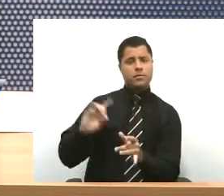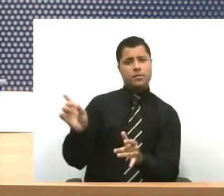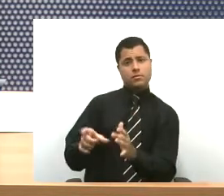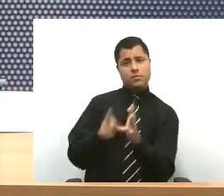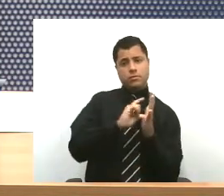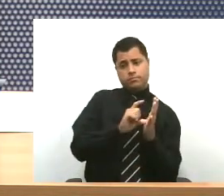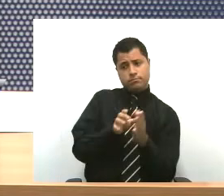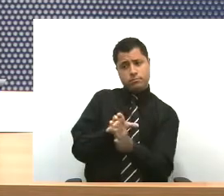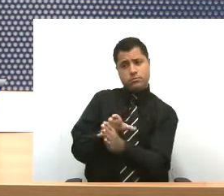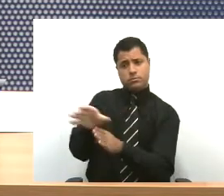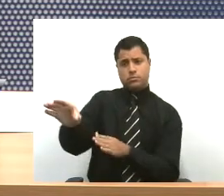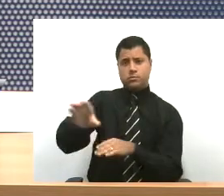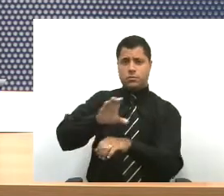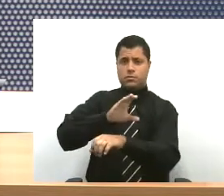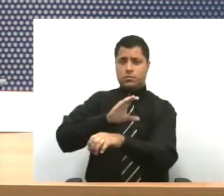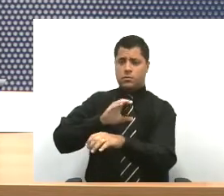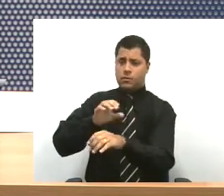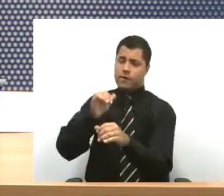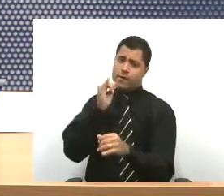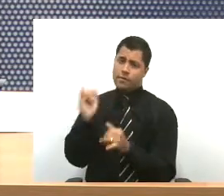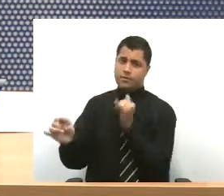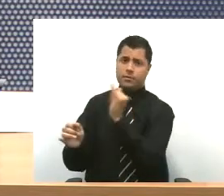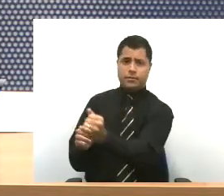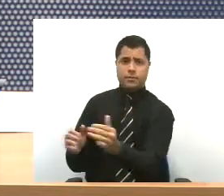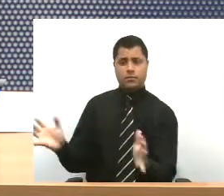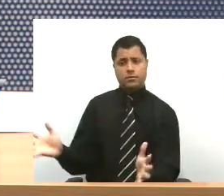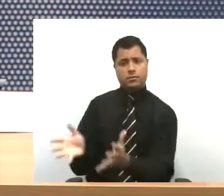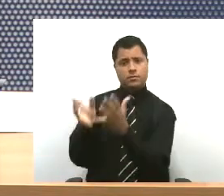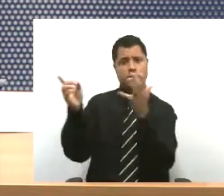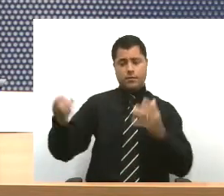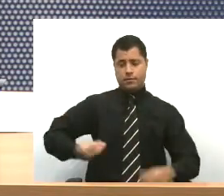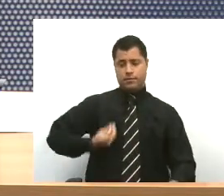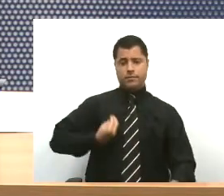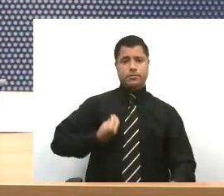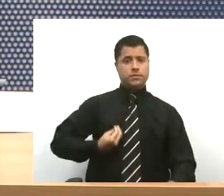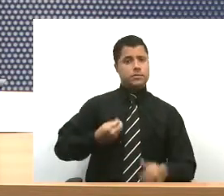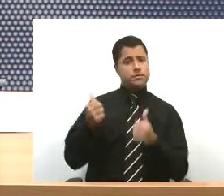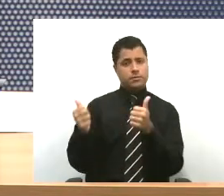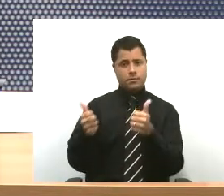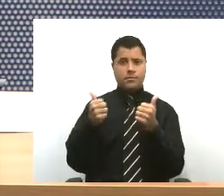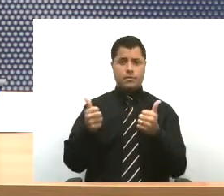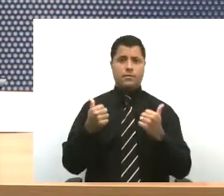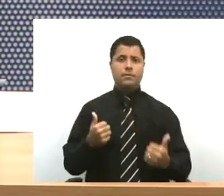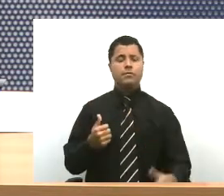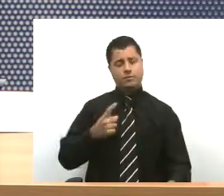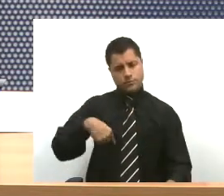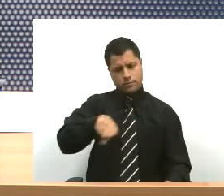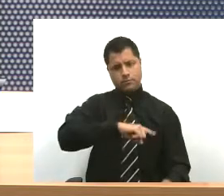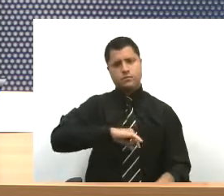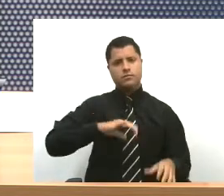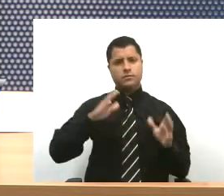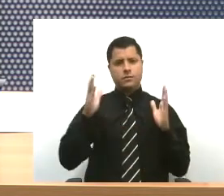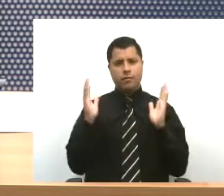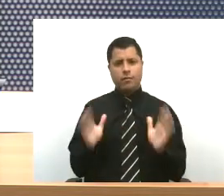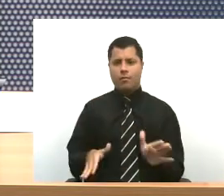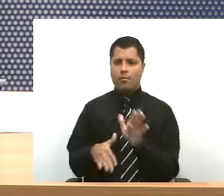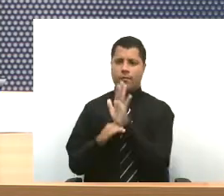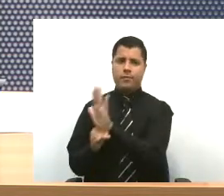haja perda das vidas. A função da Defesa Civil é a prevenção da vida. Isso a gente tem feito de uma forma